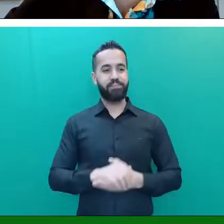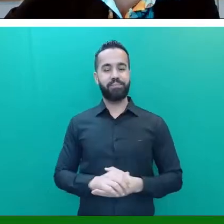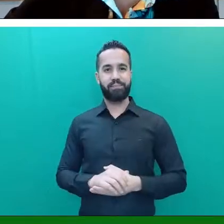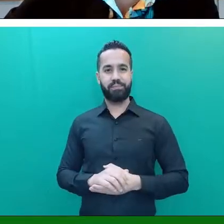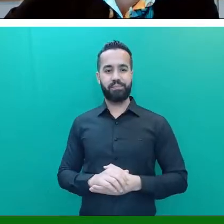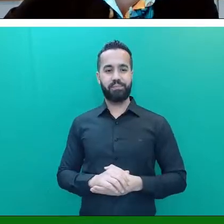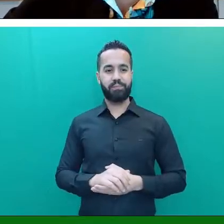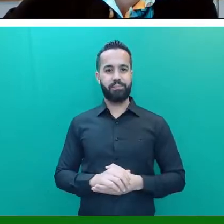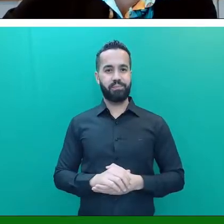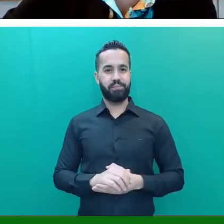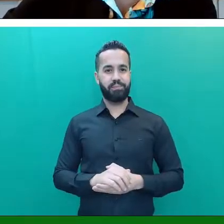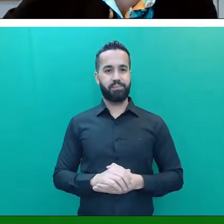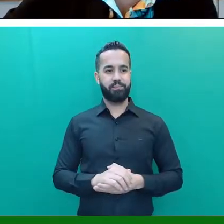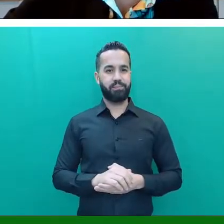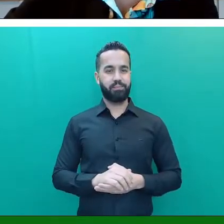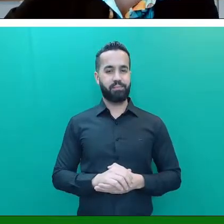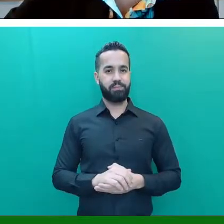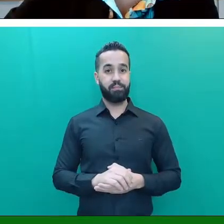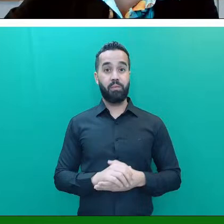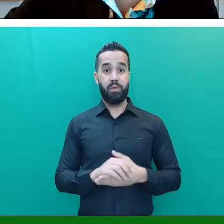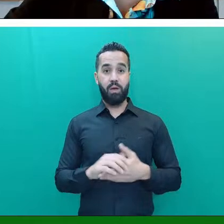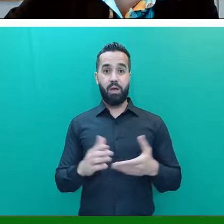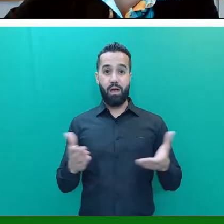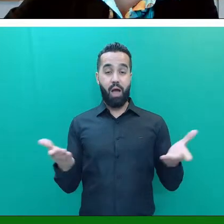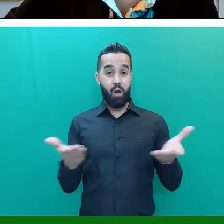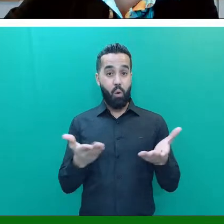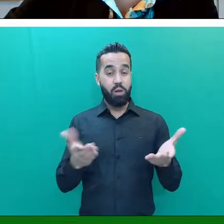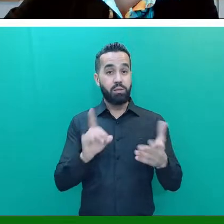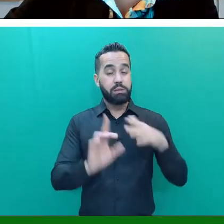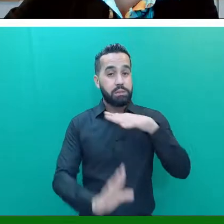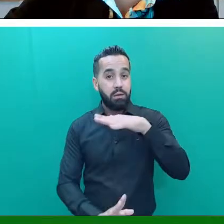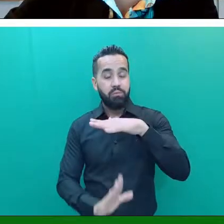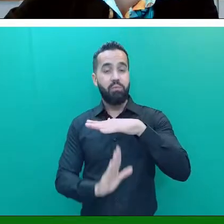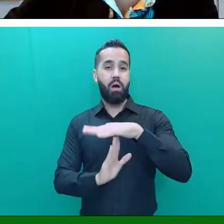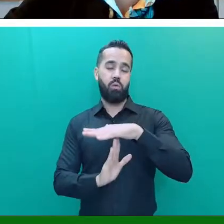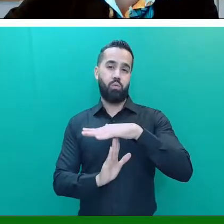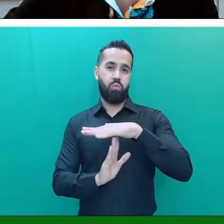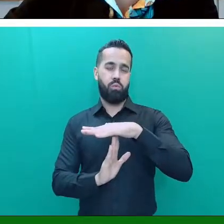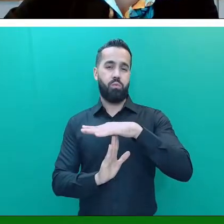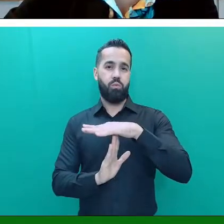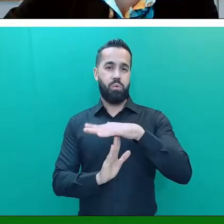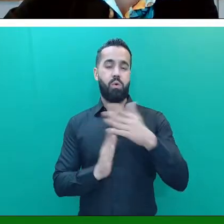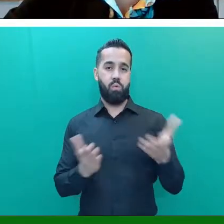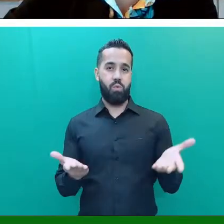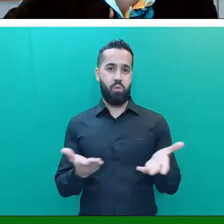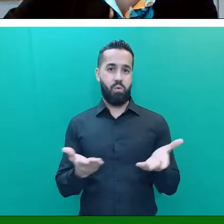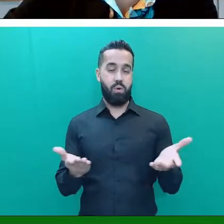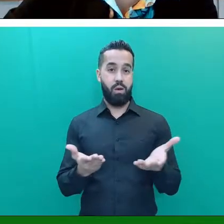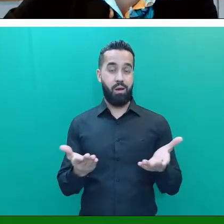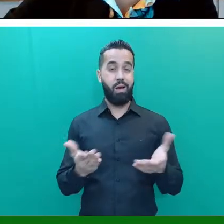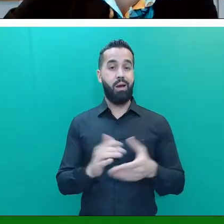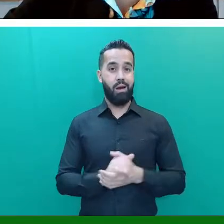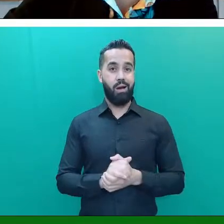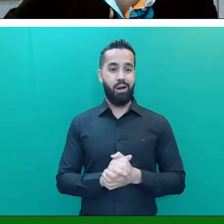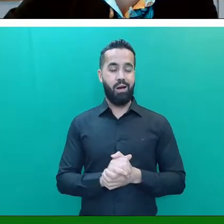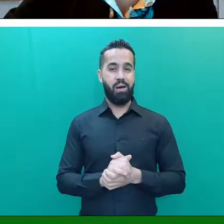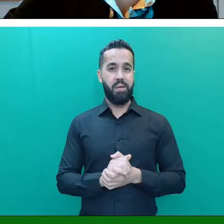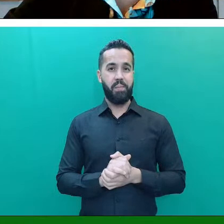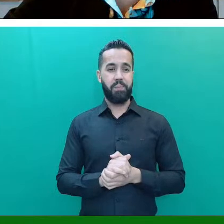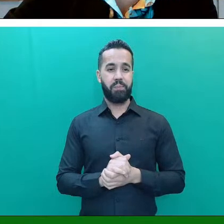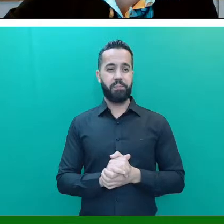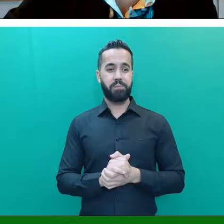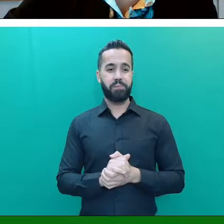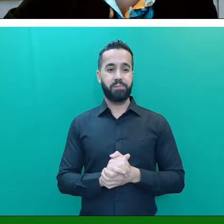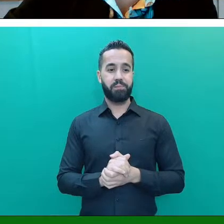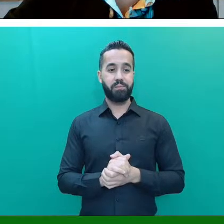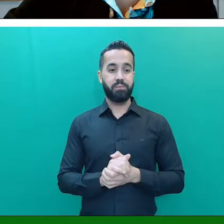Bom, passamos então para uma pequena pausa e depois, como não sei, eu me sinto super